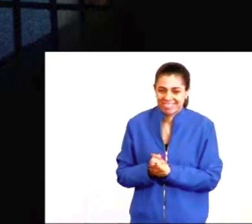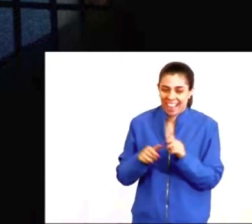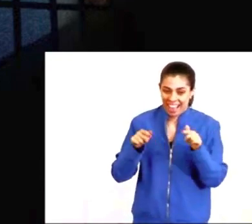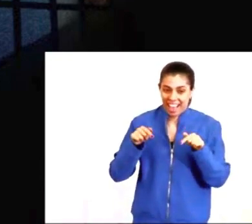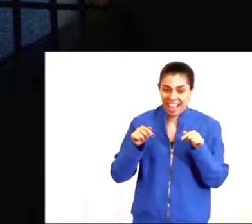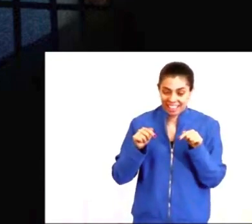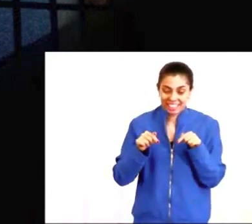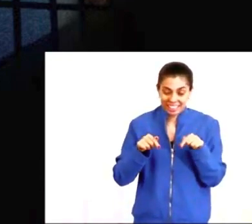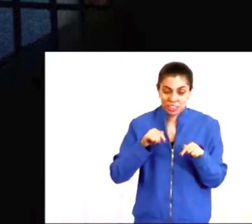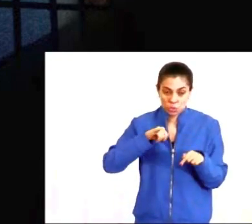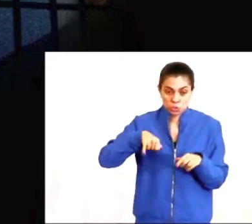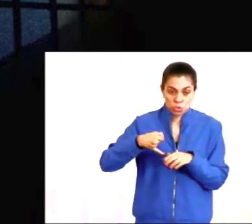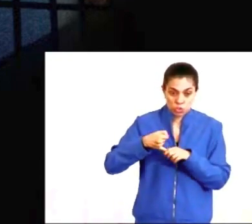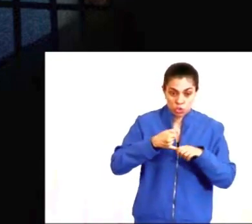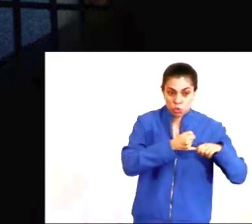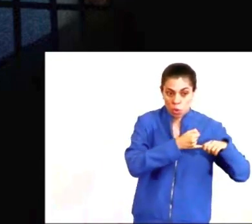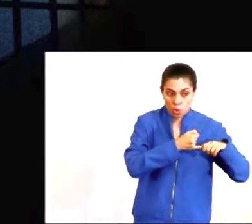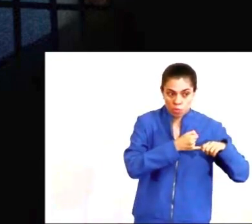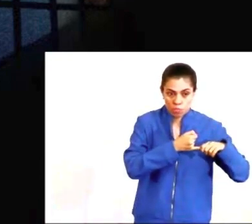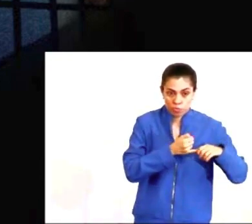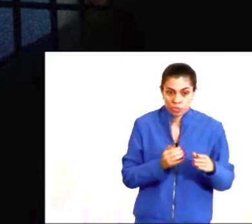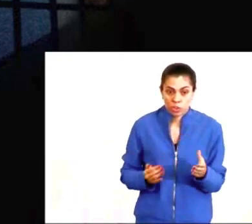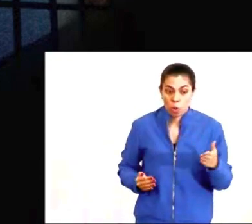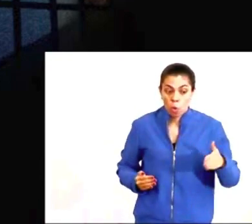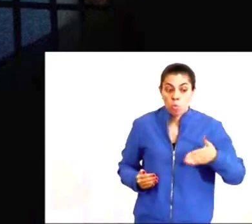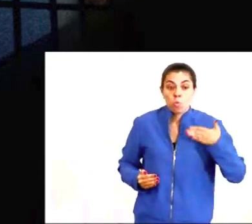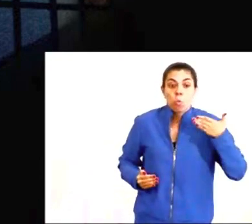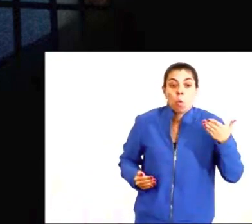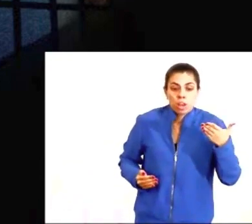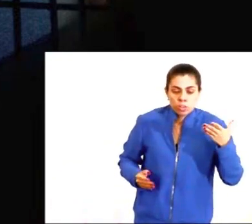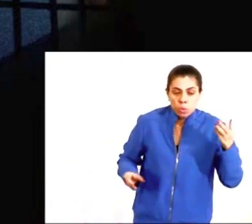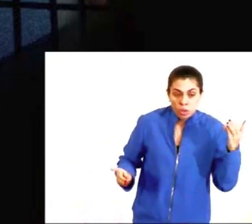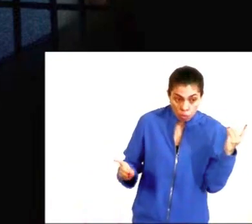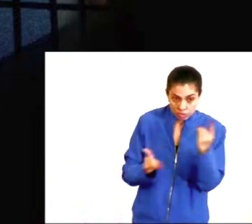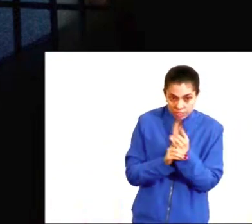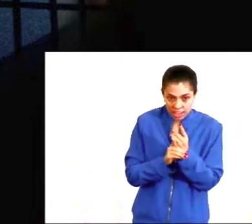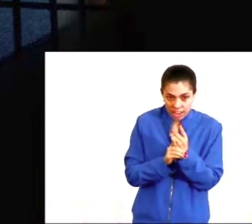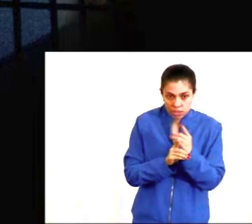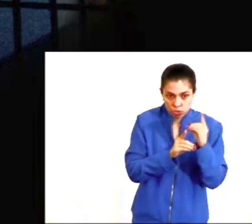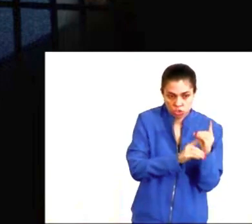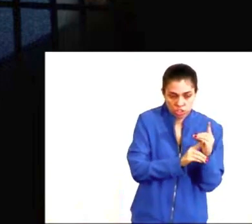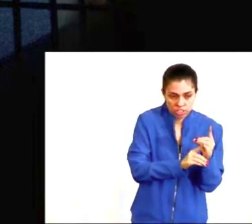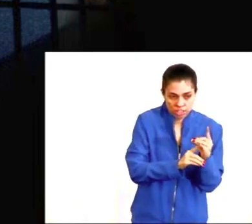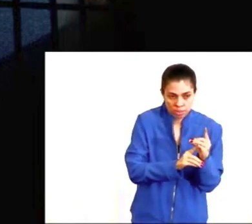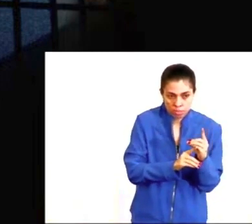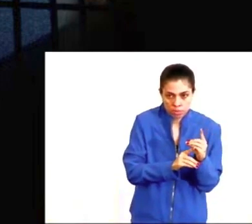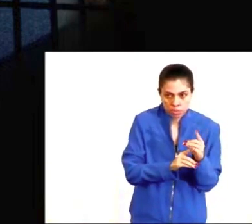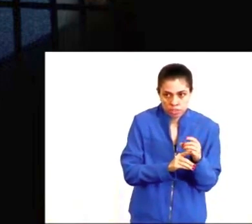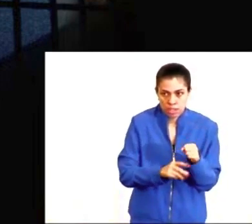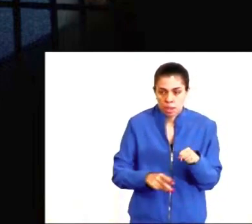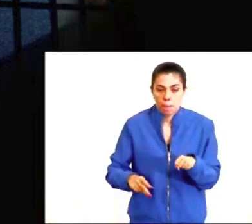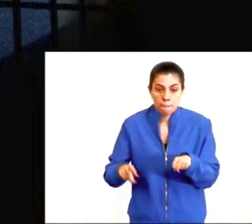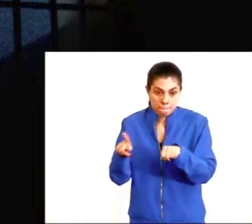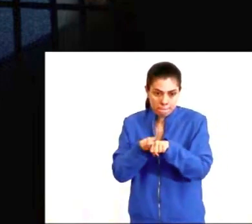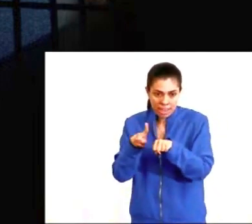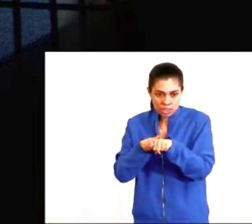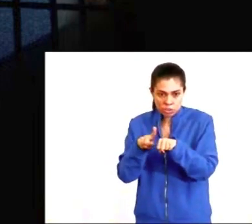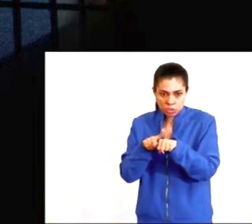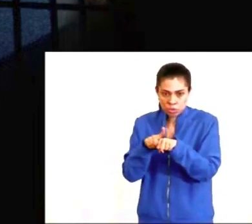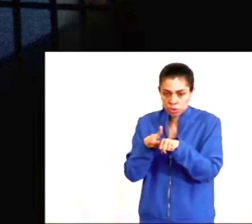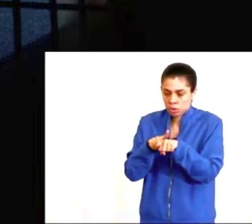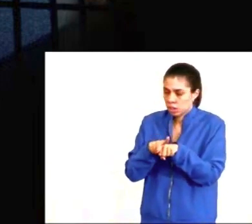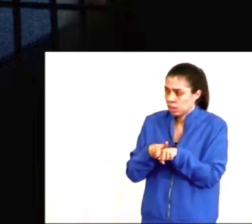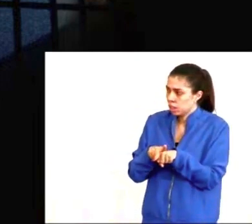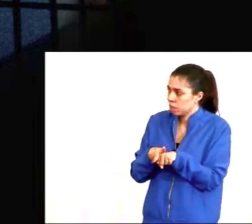João, nos é dito que quando elas chegaram, e então quando Pedro se deu conta do que poderia